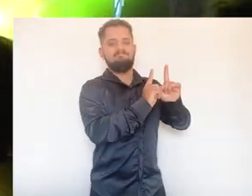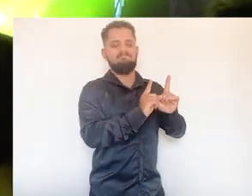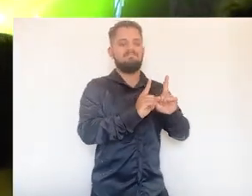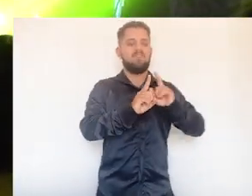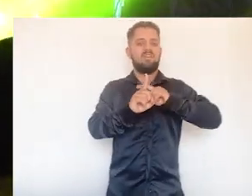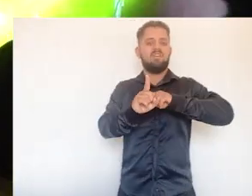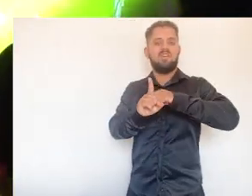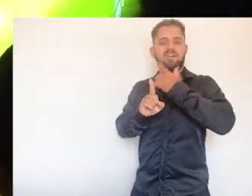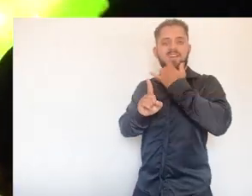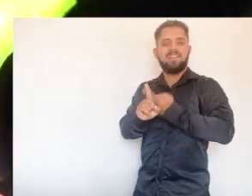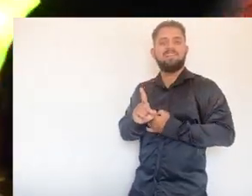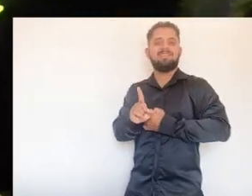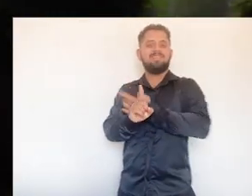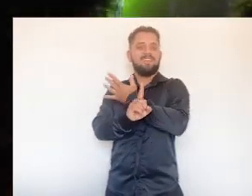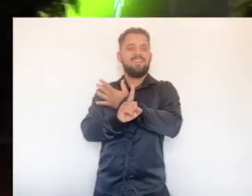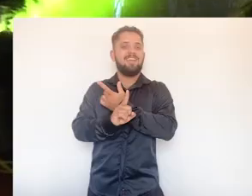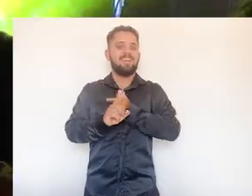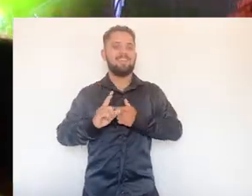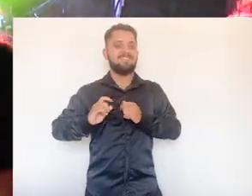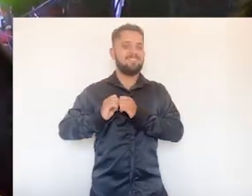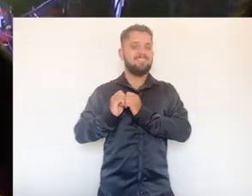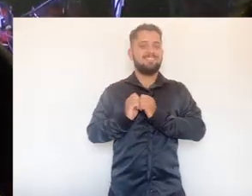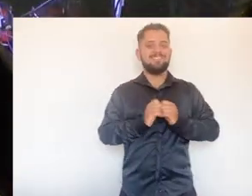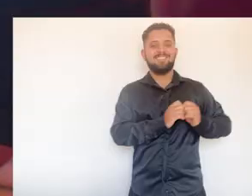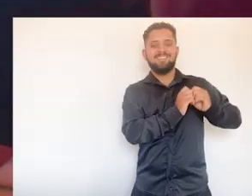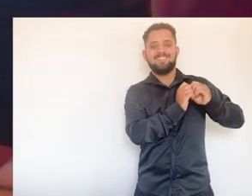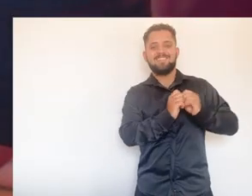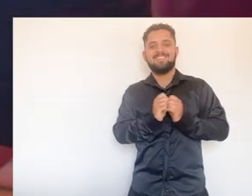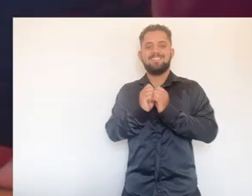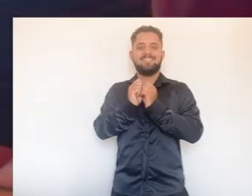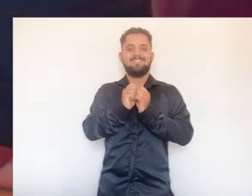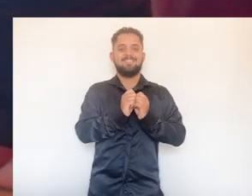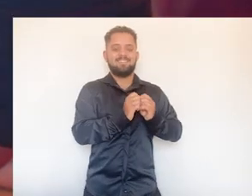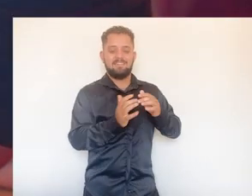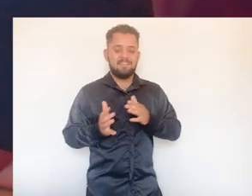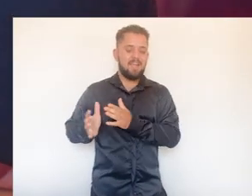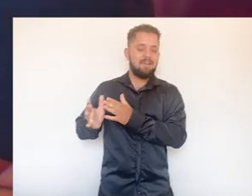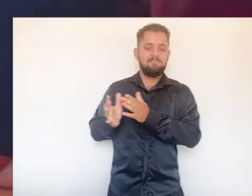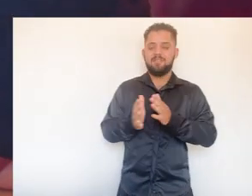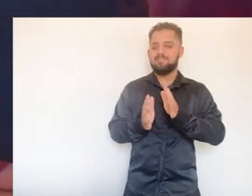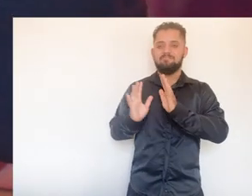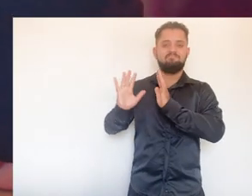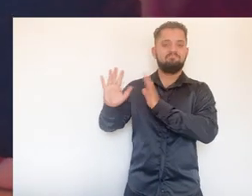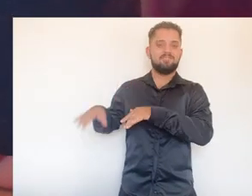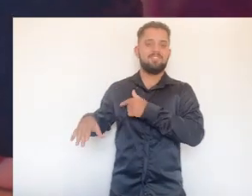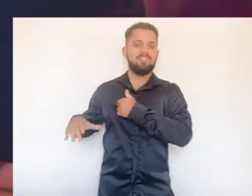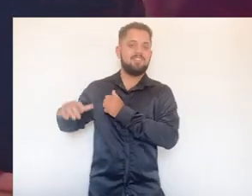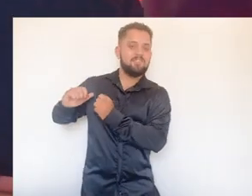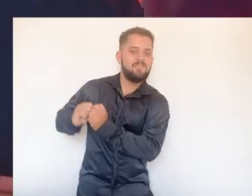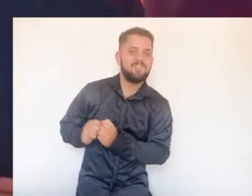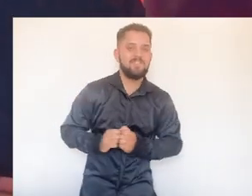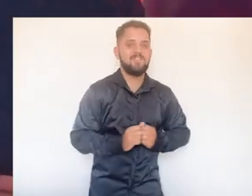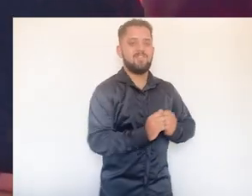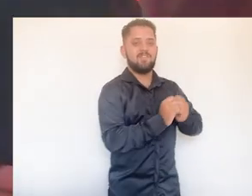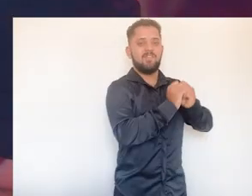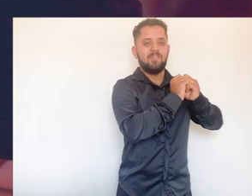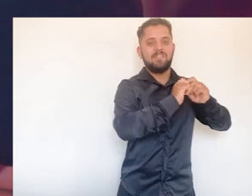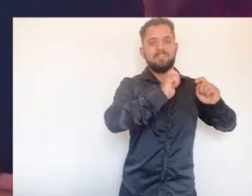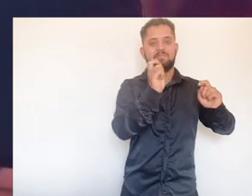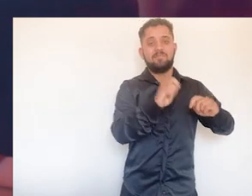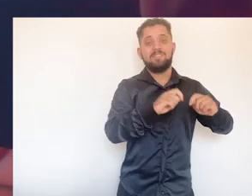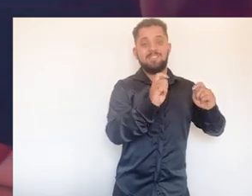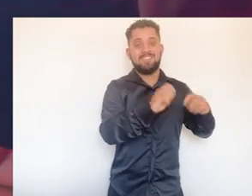hora. Eu nem me lembro do caminho da minha casa. pois eu posso até viver ao